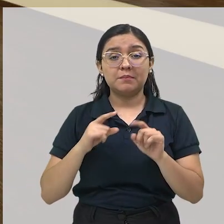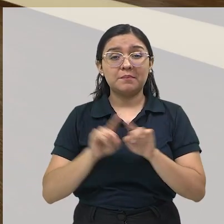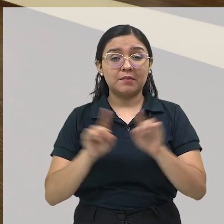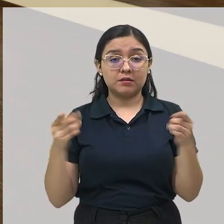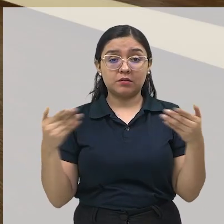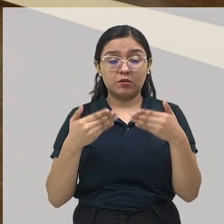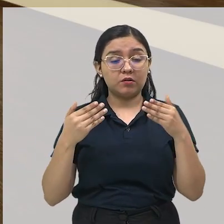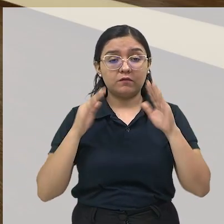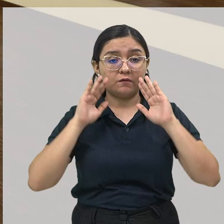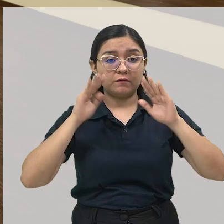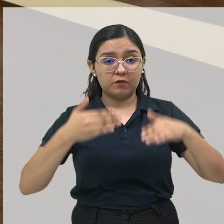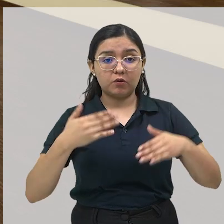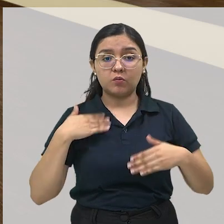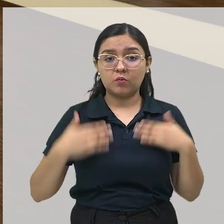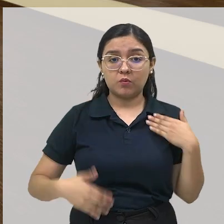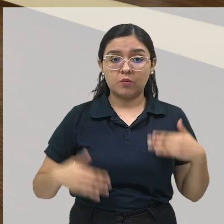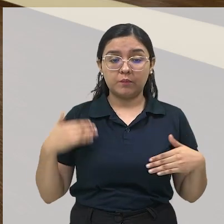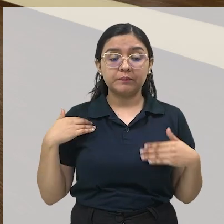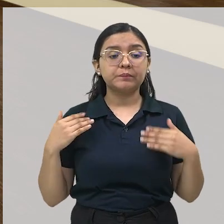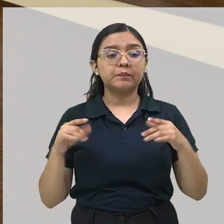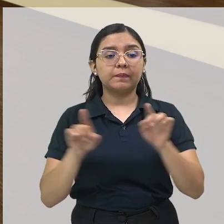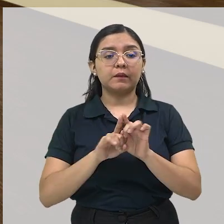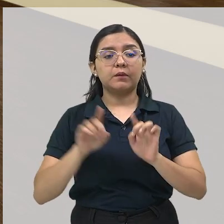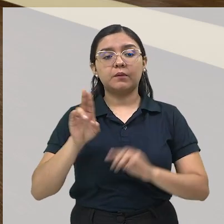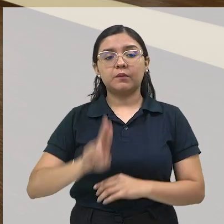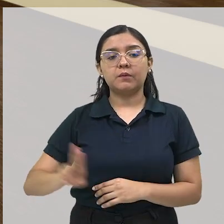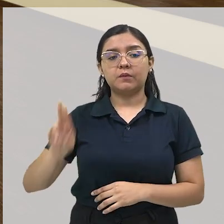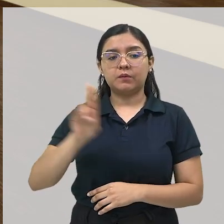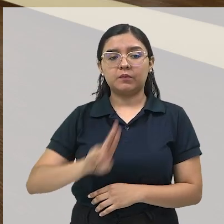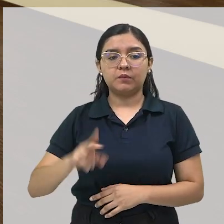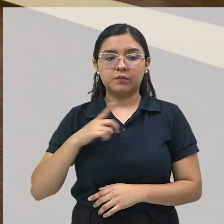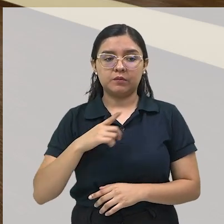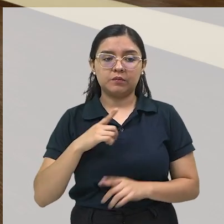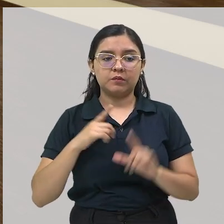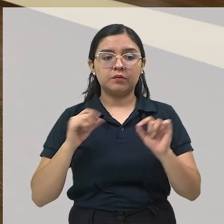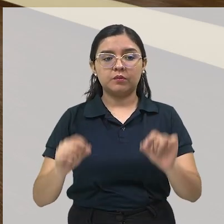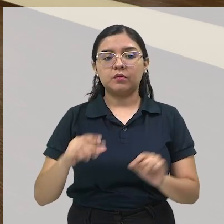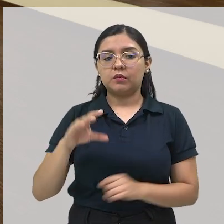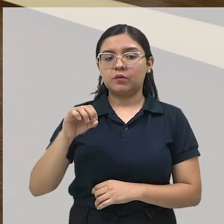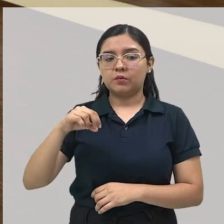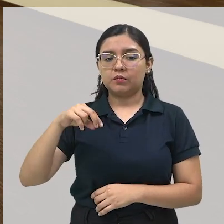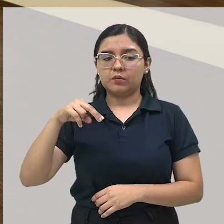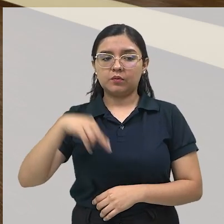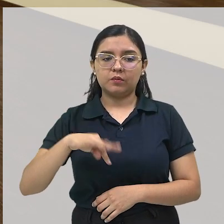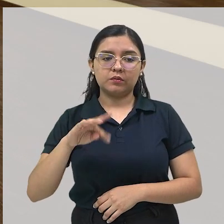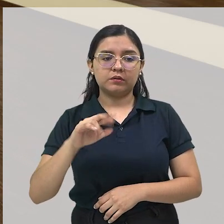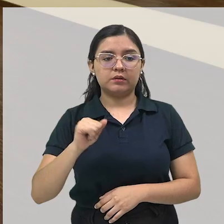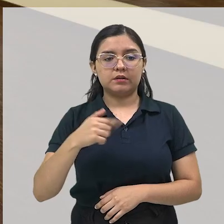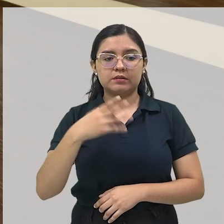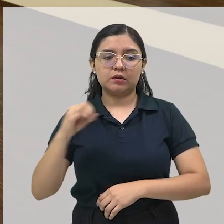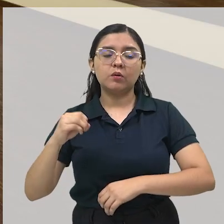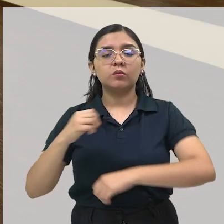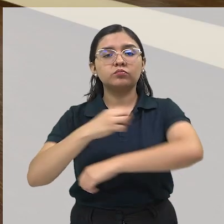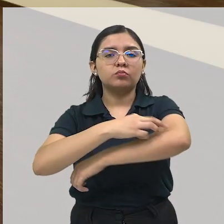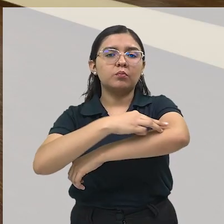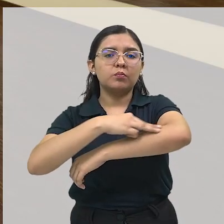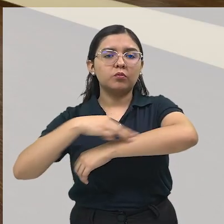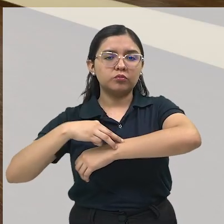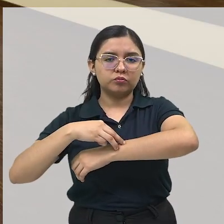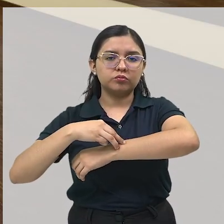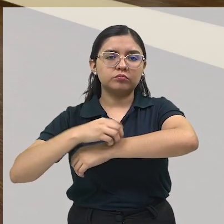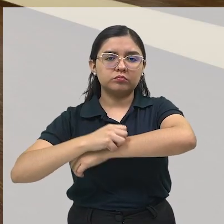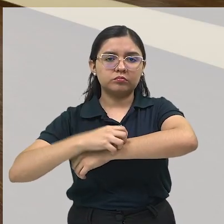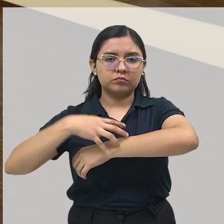de cima do corpo. Utilização da contração e relaxamento da musculatura para a obtenção